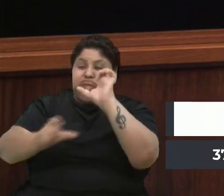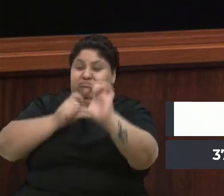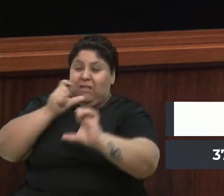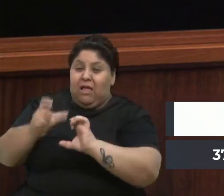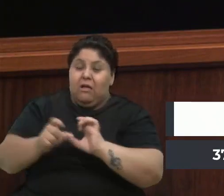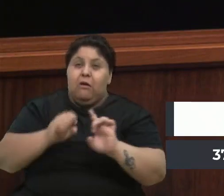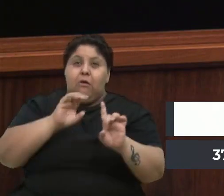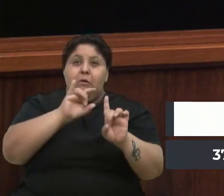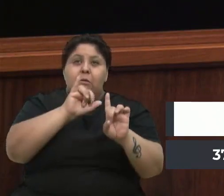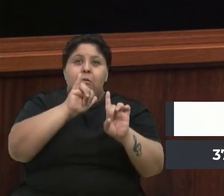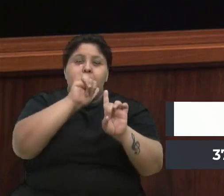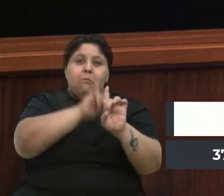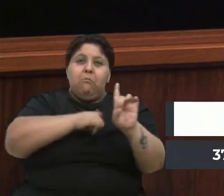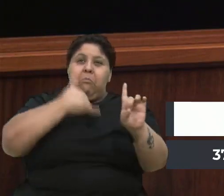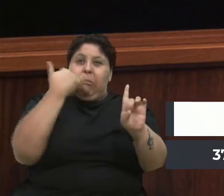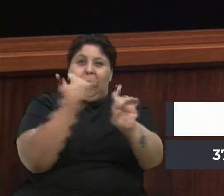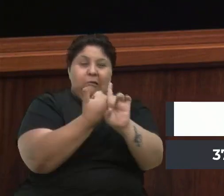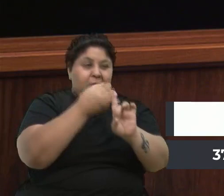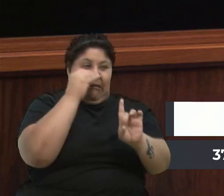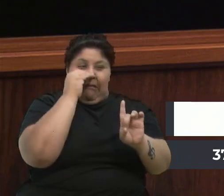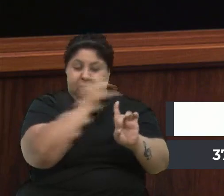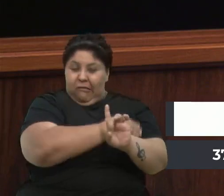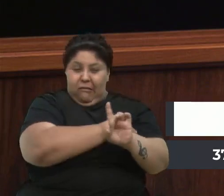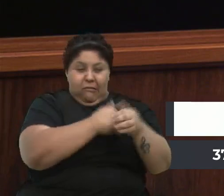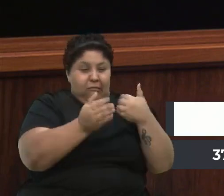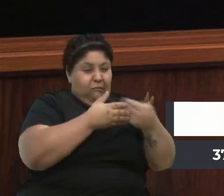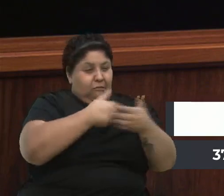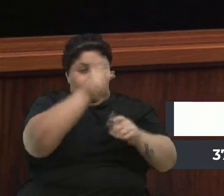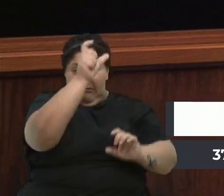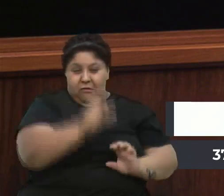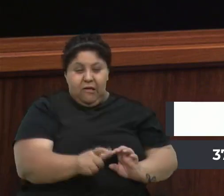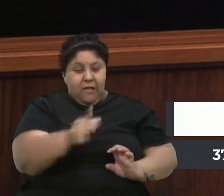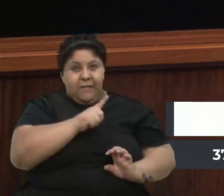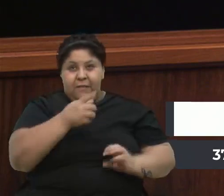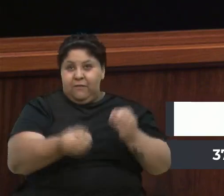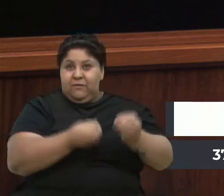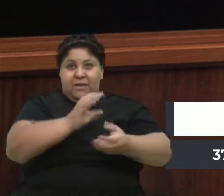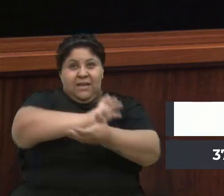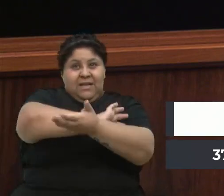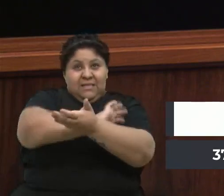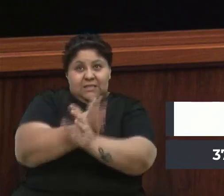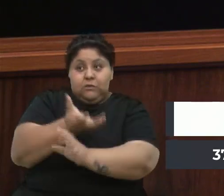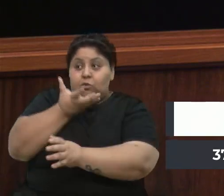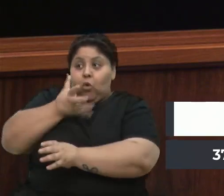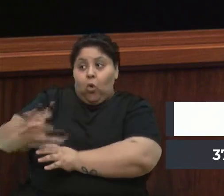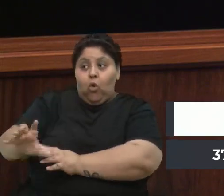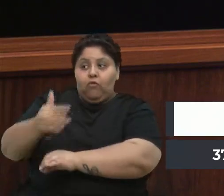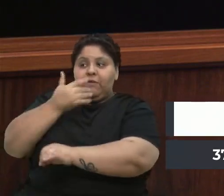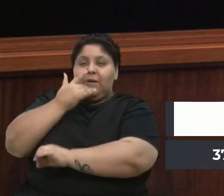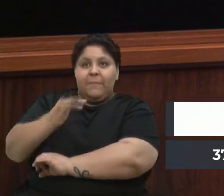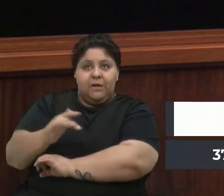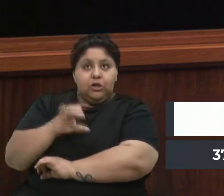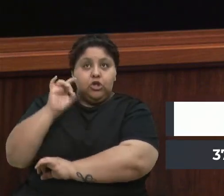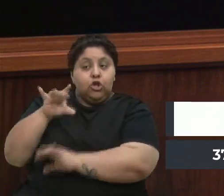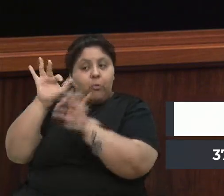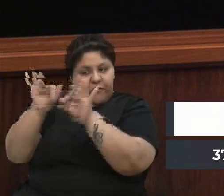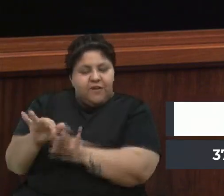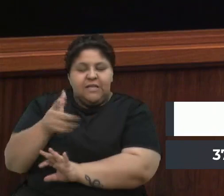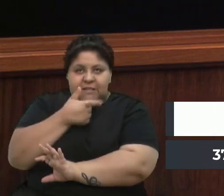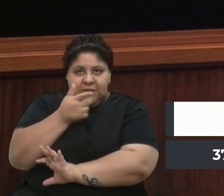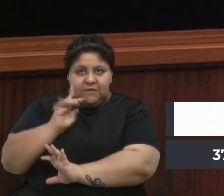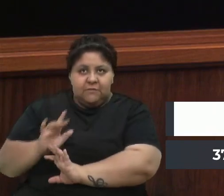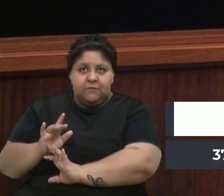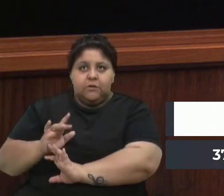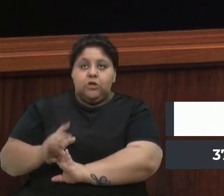é horrível com qualquer pessoa. Mas não existe racismo contra os brancos. E quero só, para acabar, dizer...